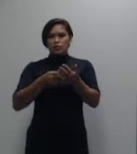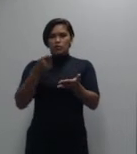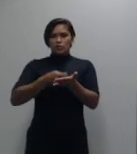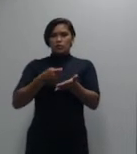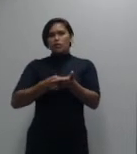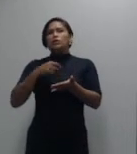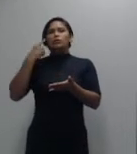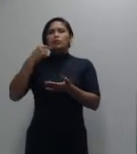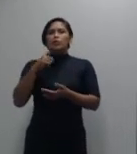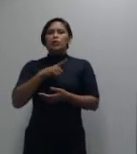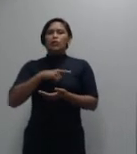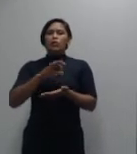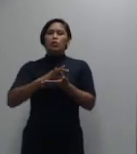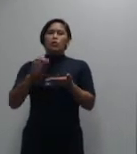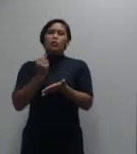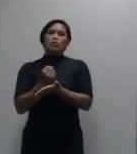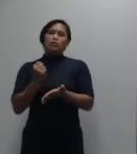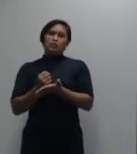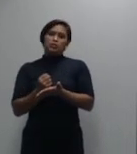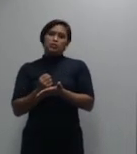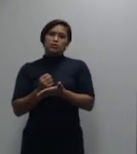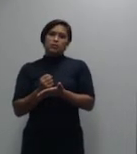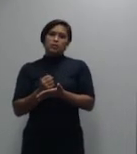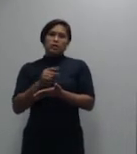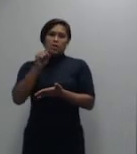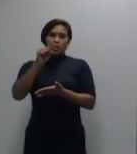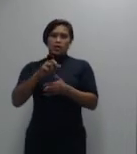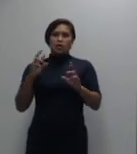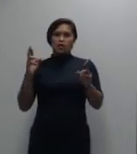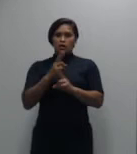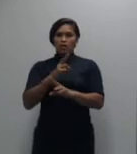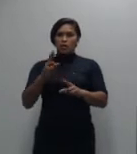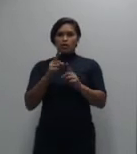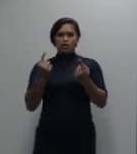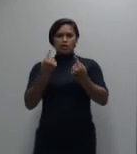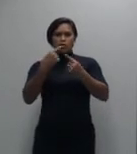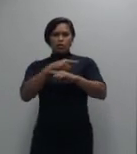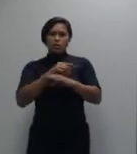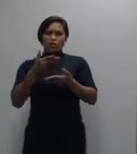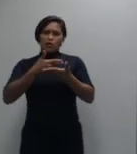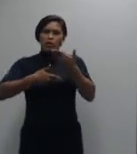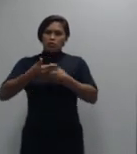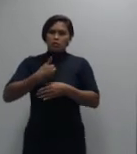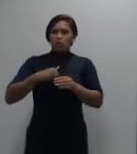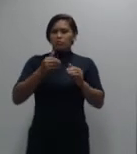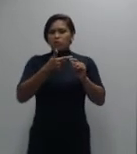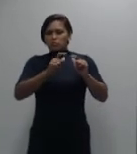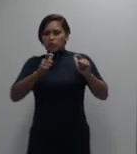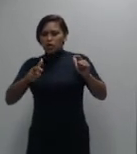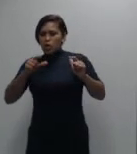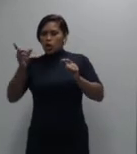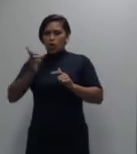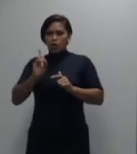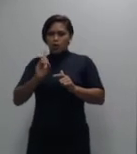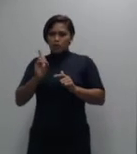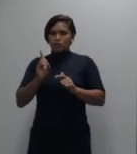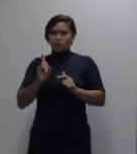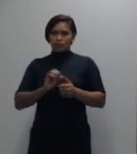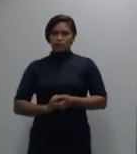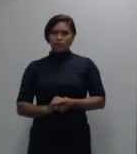previstos contratualmente honorários relativos a uma controvérsia que envolve a centenas de milhões de dólares